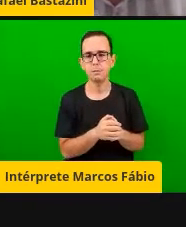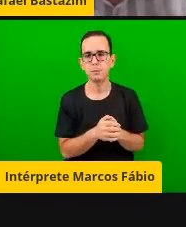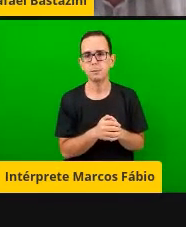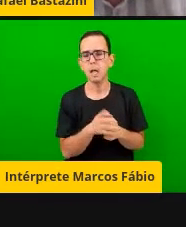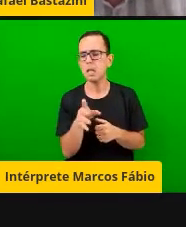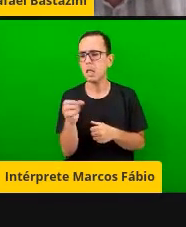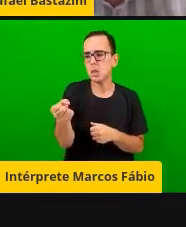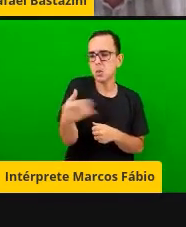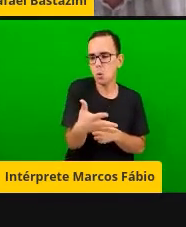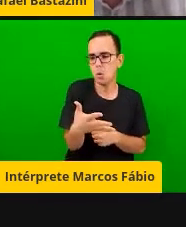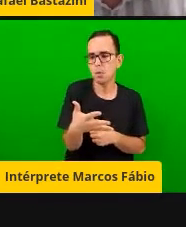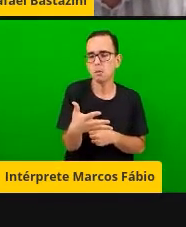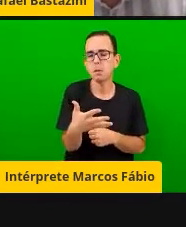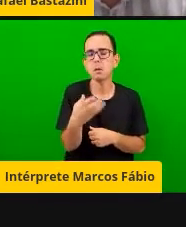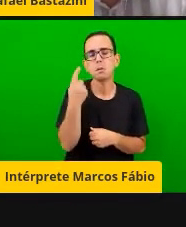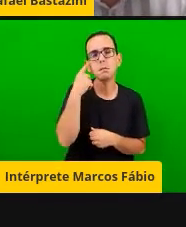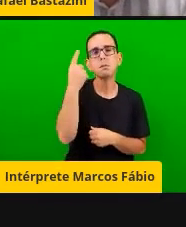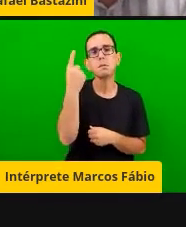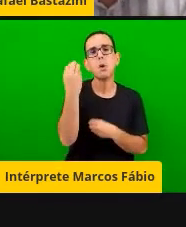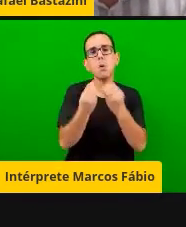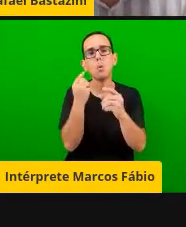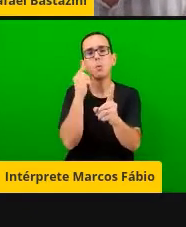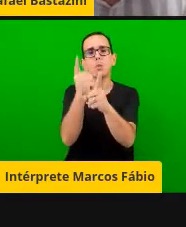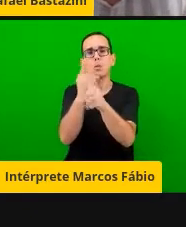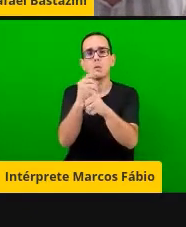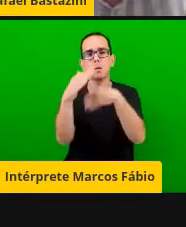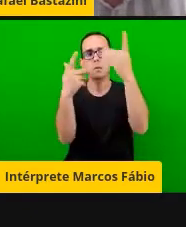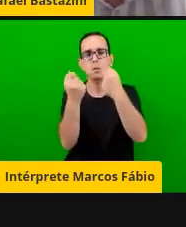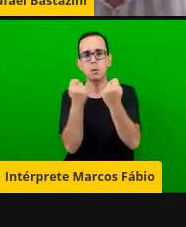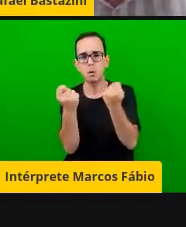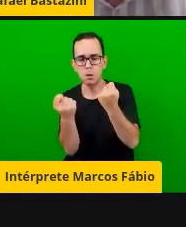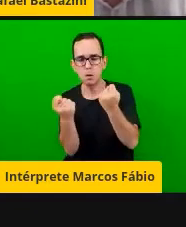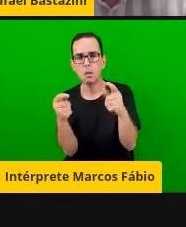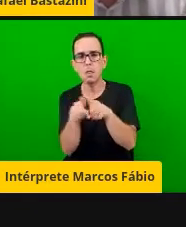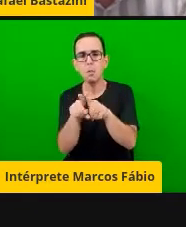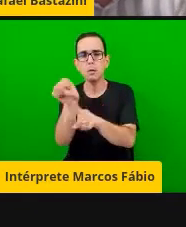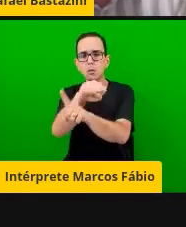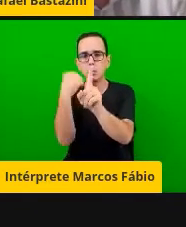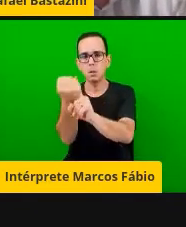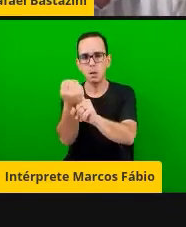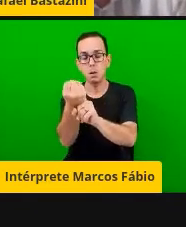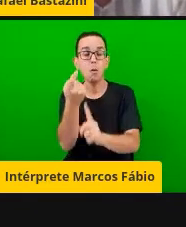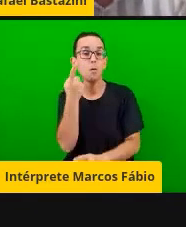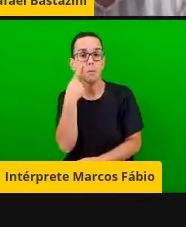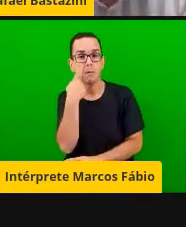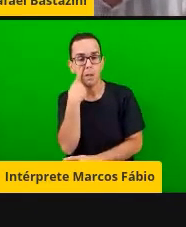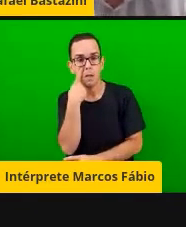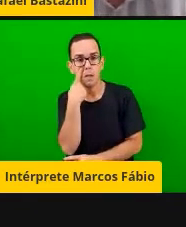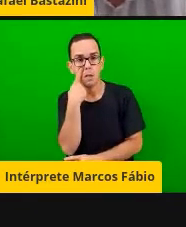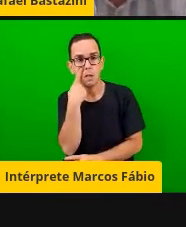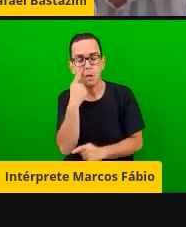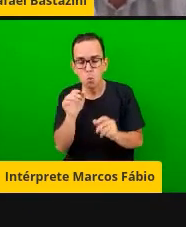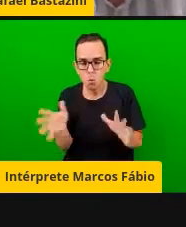Inovação como estratégia para se alcançar desenvolvimento econômico e social. Então, percebam, o investimento em